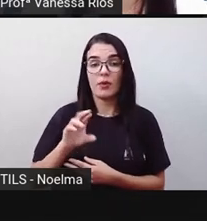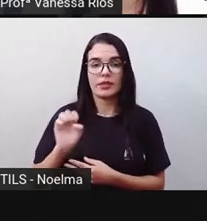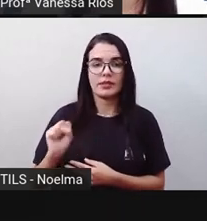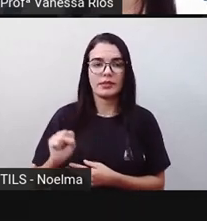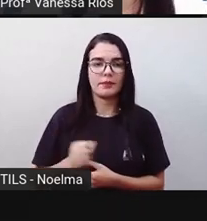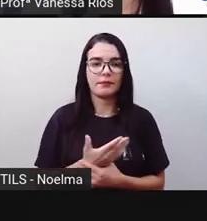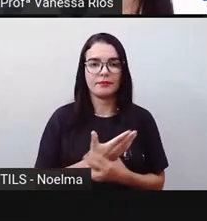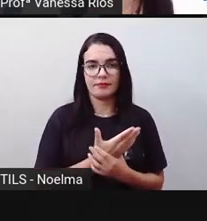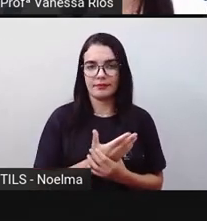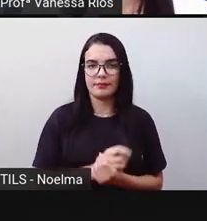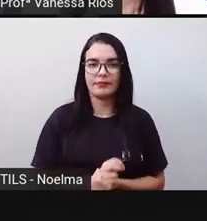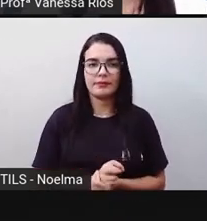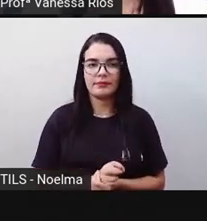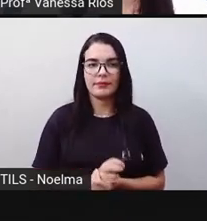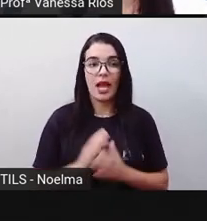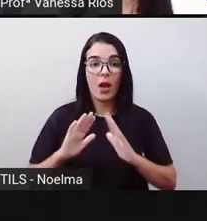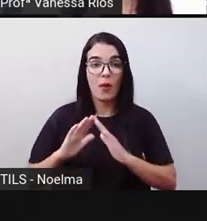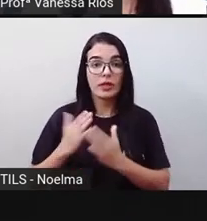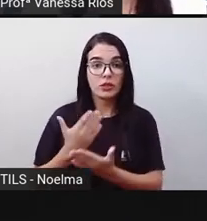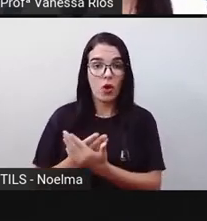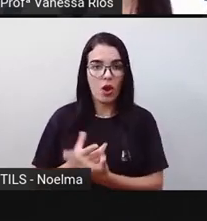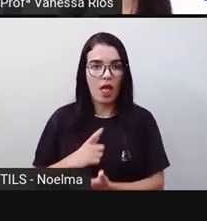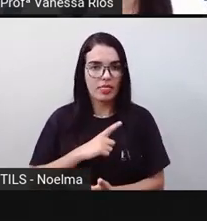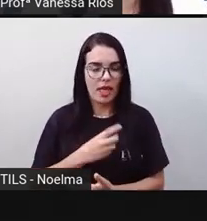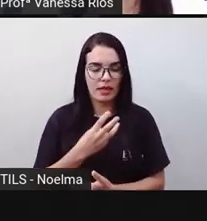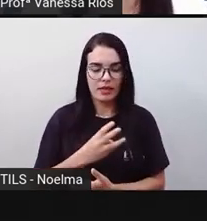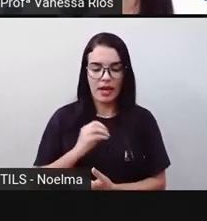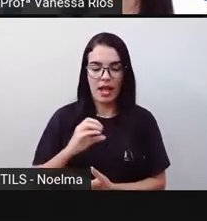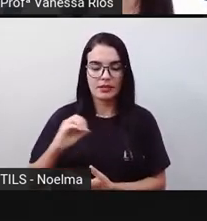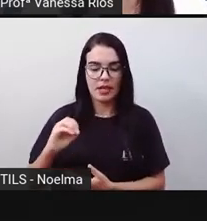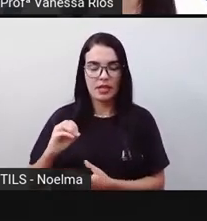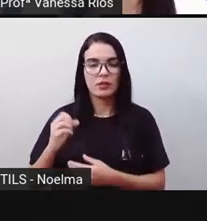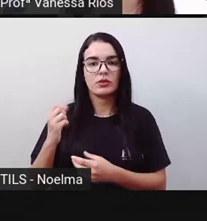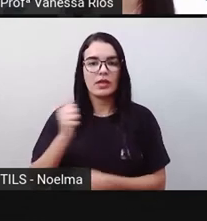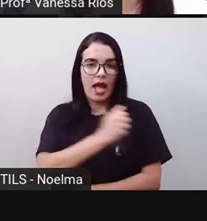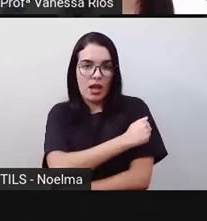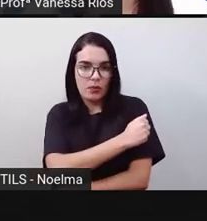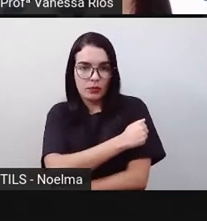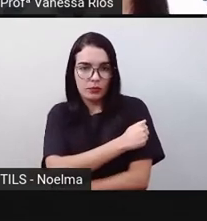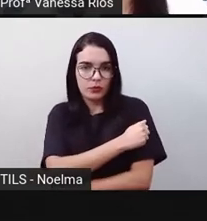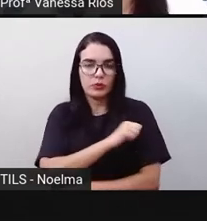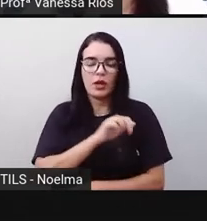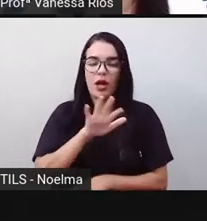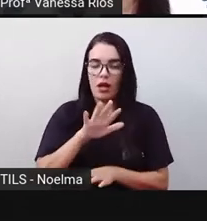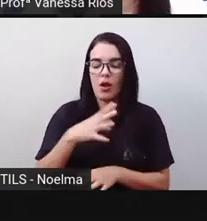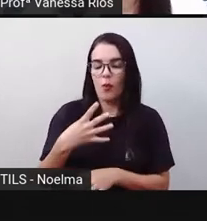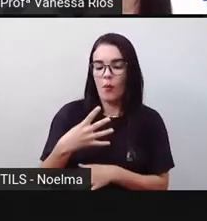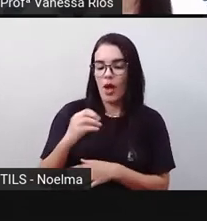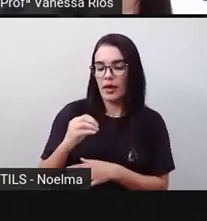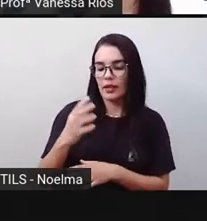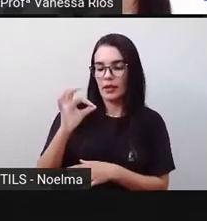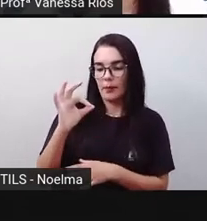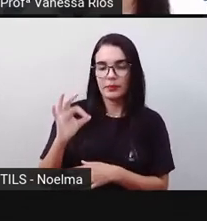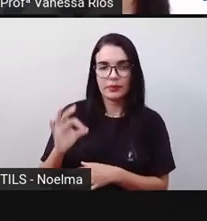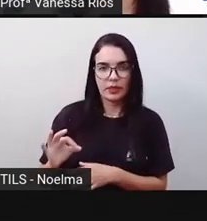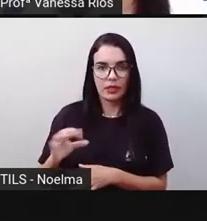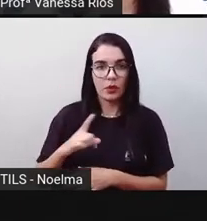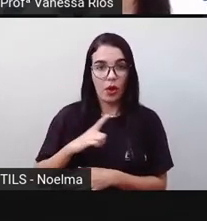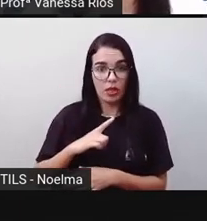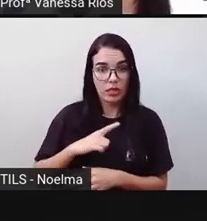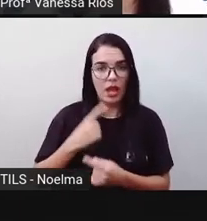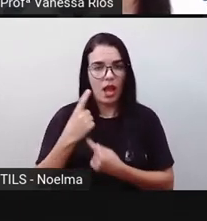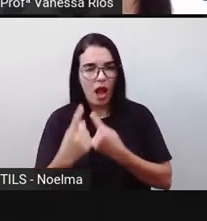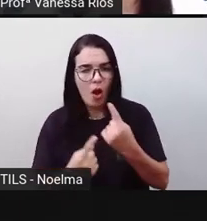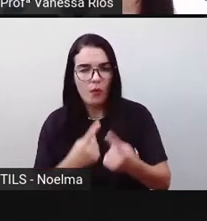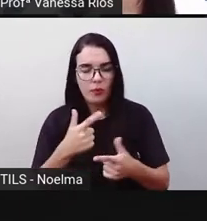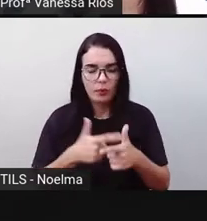só para esse desafio. Em uma escola, há 300 alunos, dos quais 40% estão com algum tipo